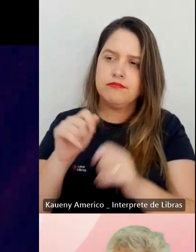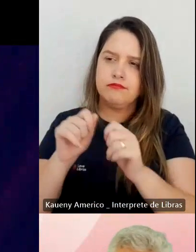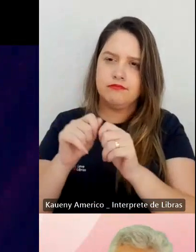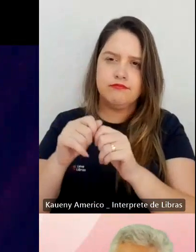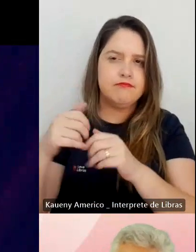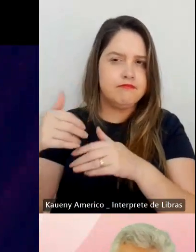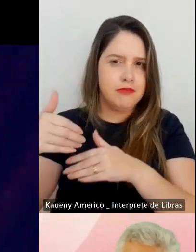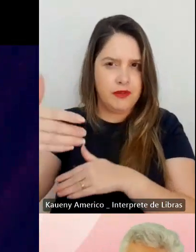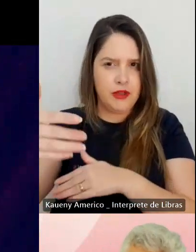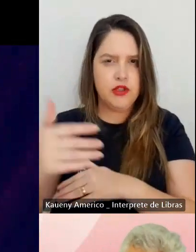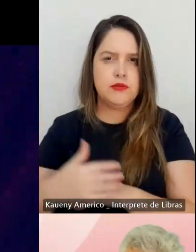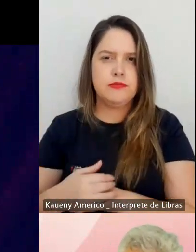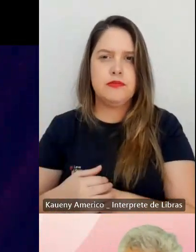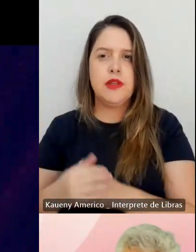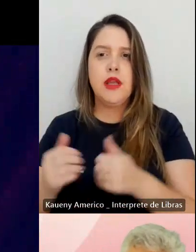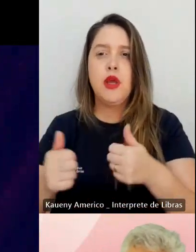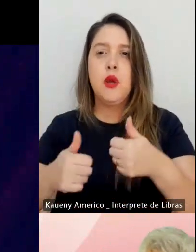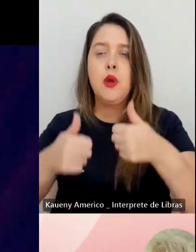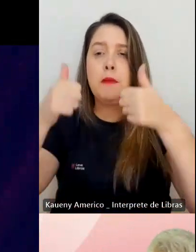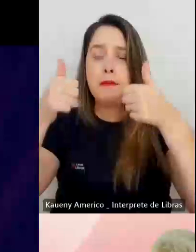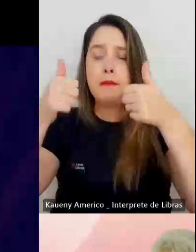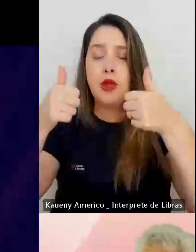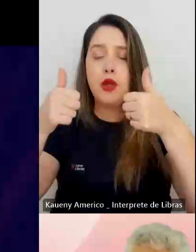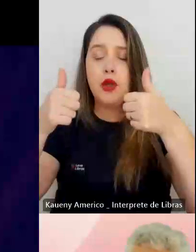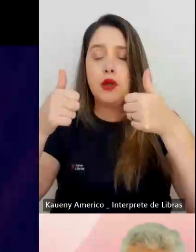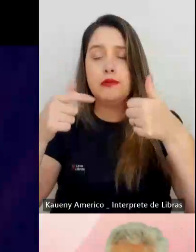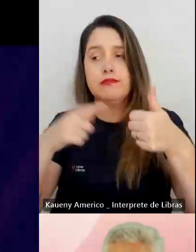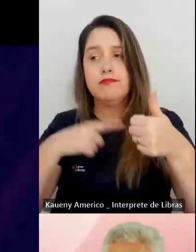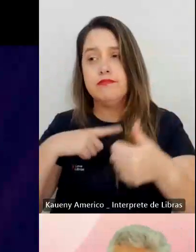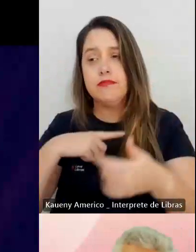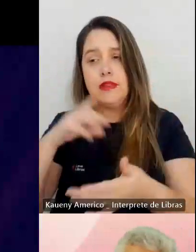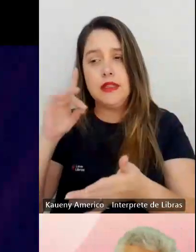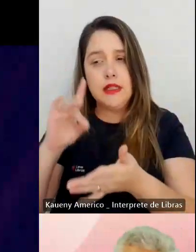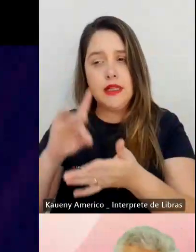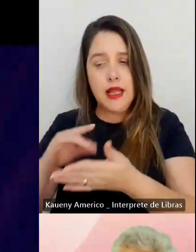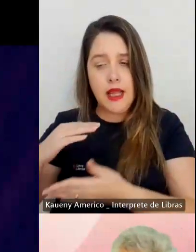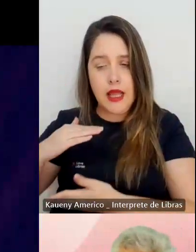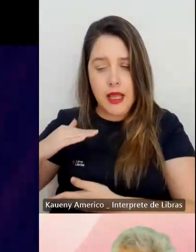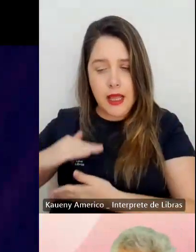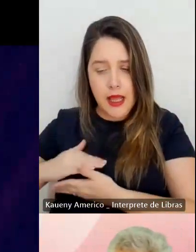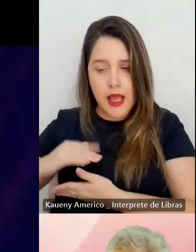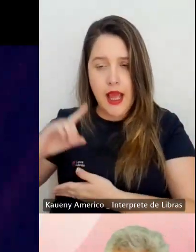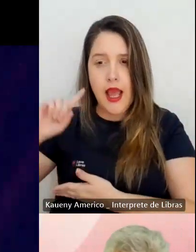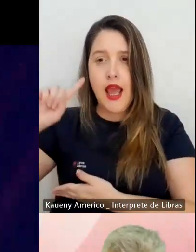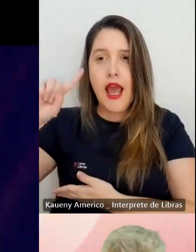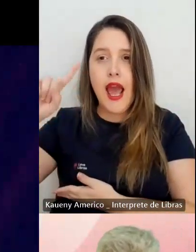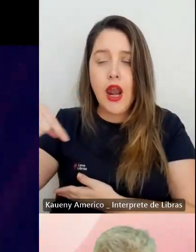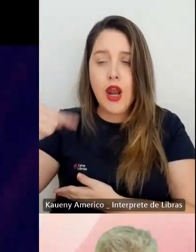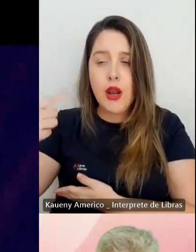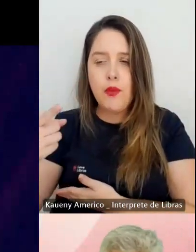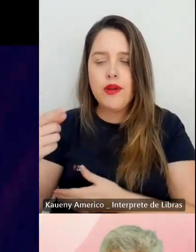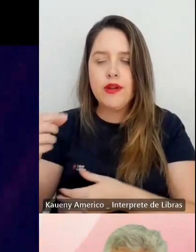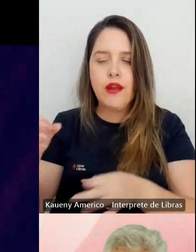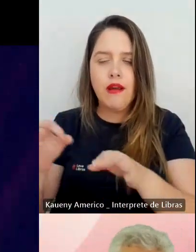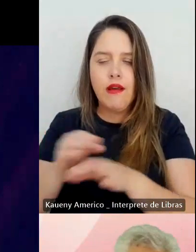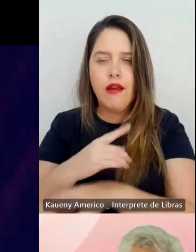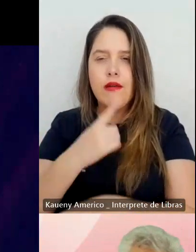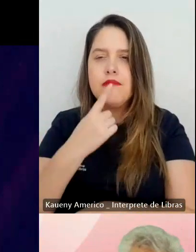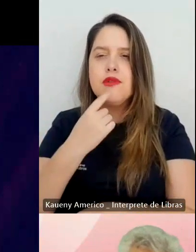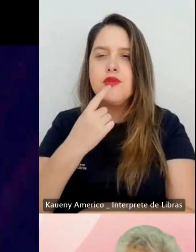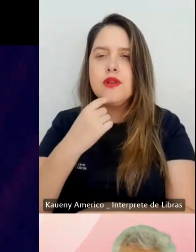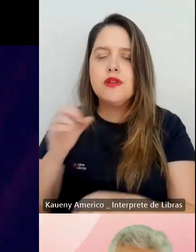O melhor período da realização da mamografia é logo após o período menstrual. Então, as mulheres aqui, acho que todas